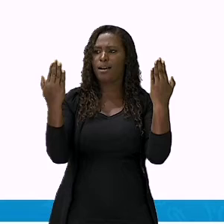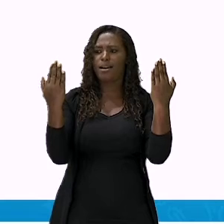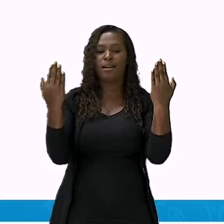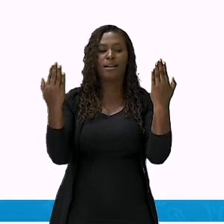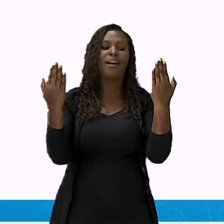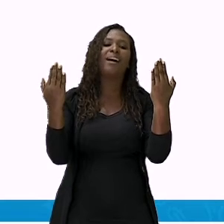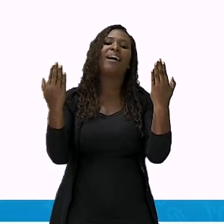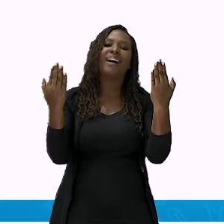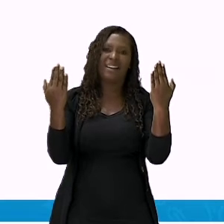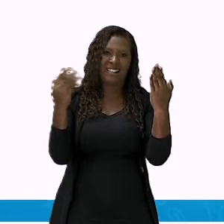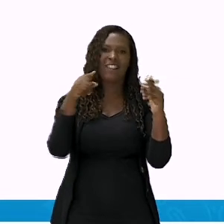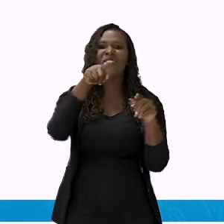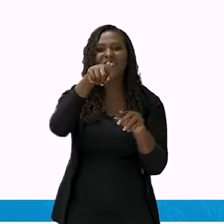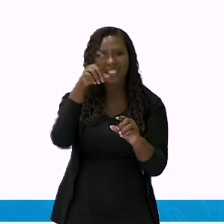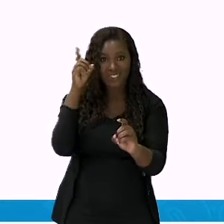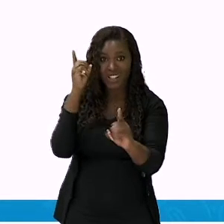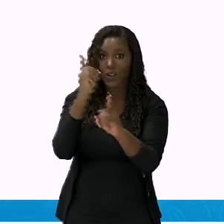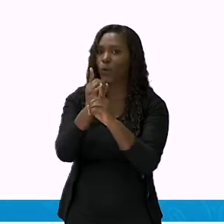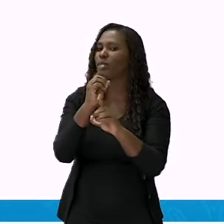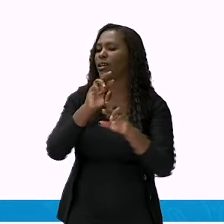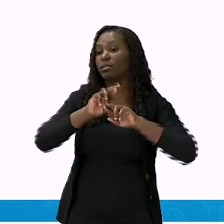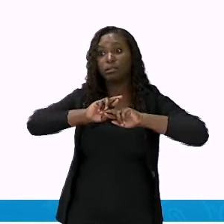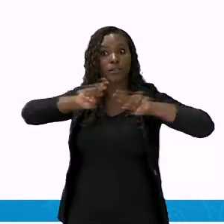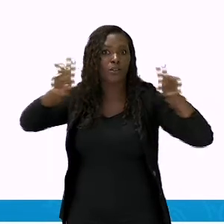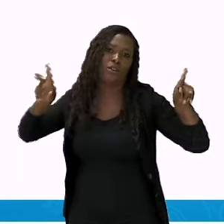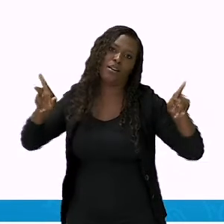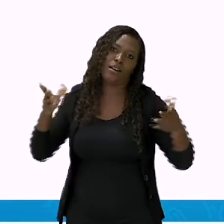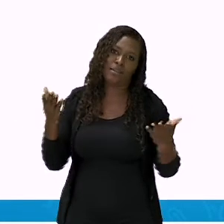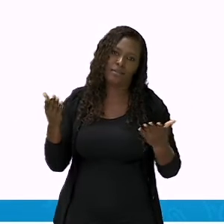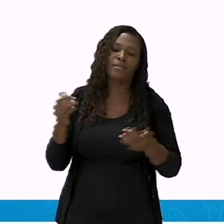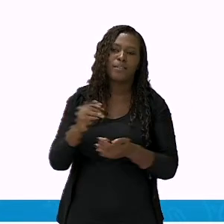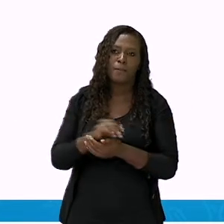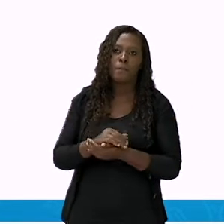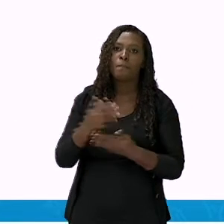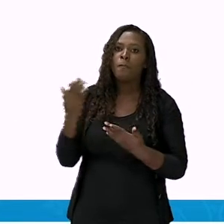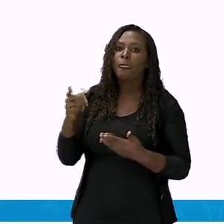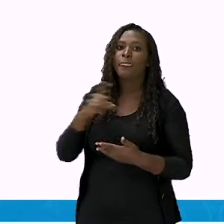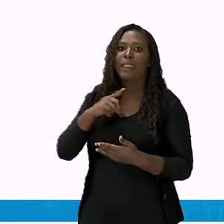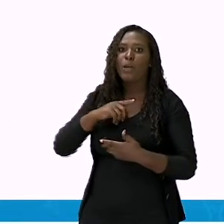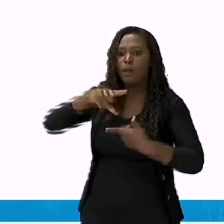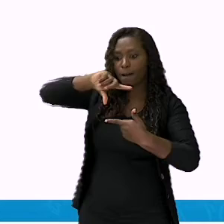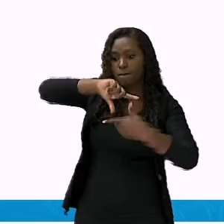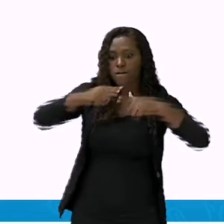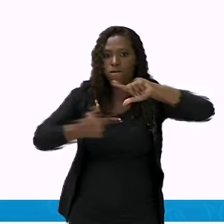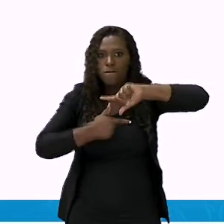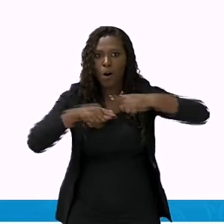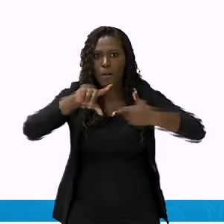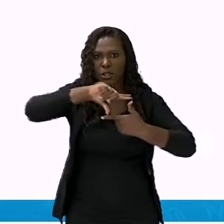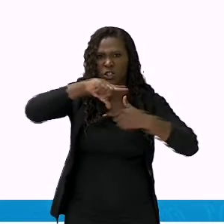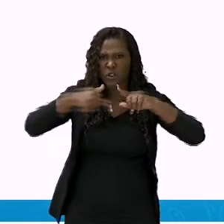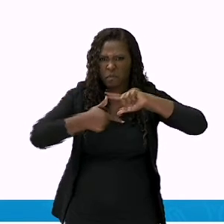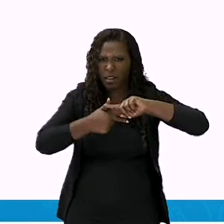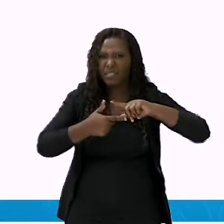várias diferenças. E esse aqui, principalmente, são as formas geométricas que vêm chegando assim bem forte dentro dessas linhas.